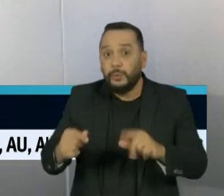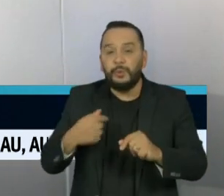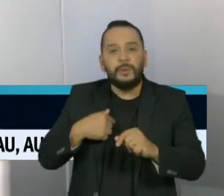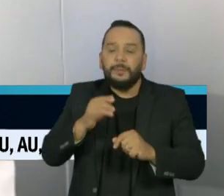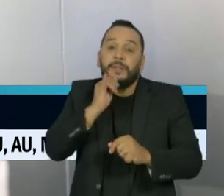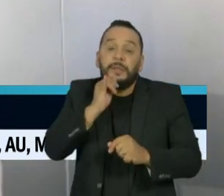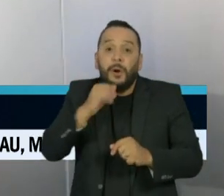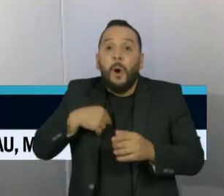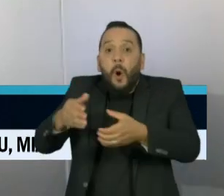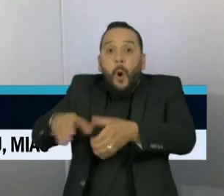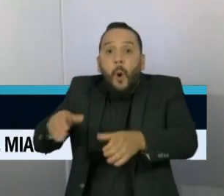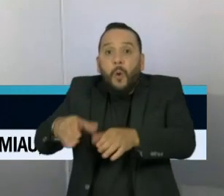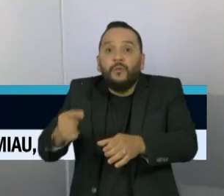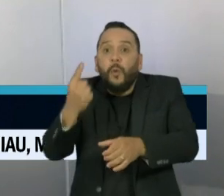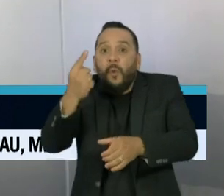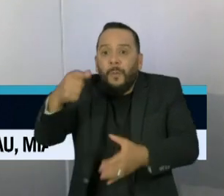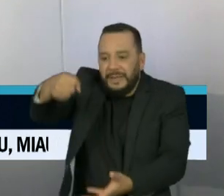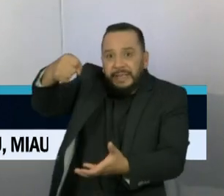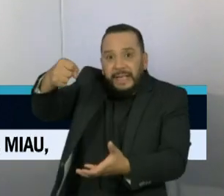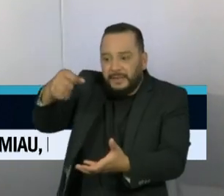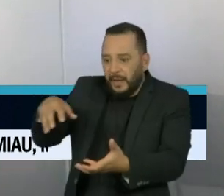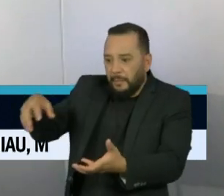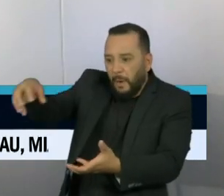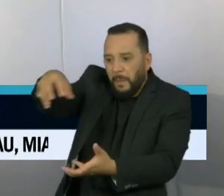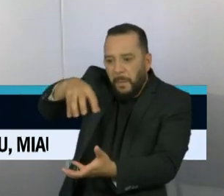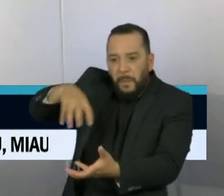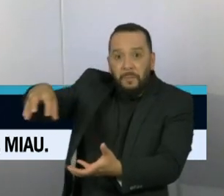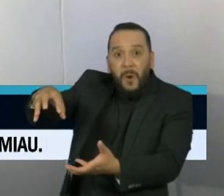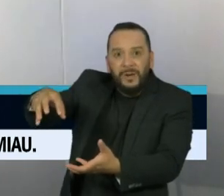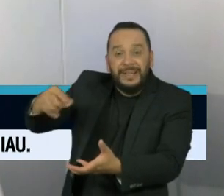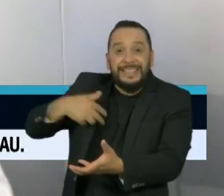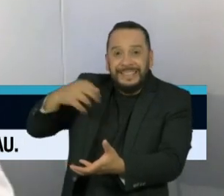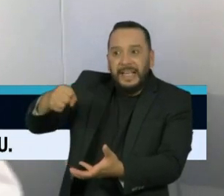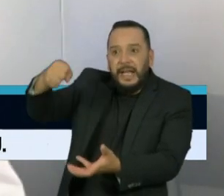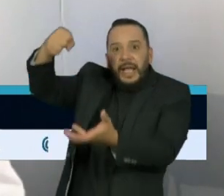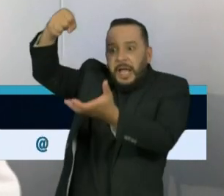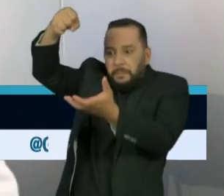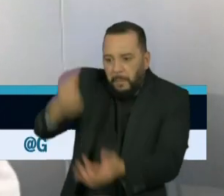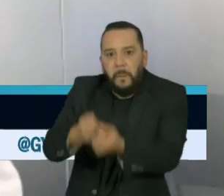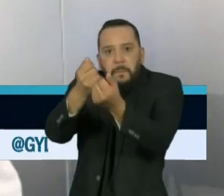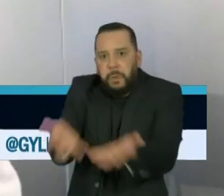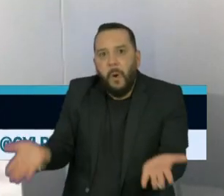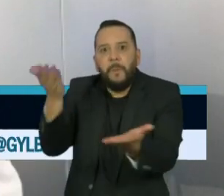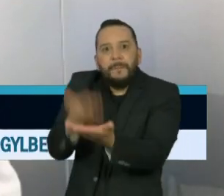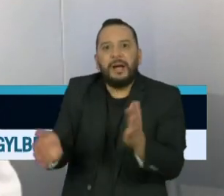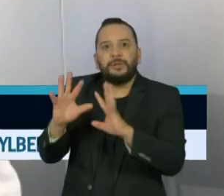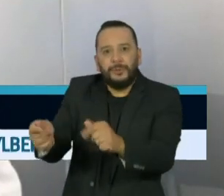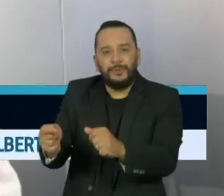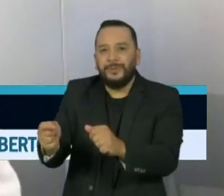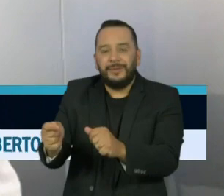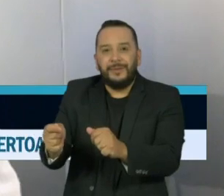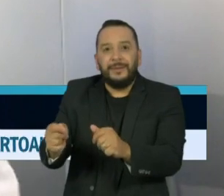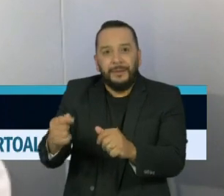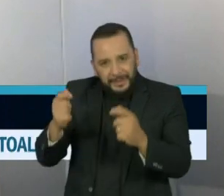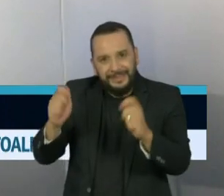de uma única cesta. Se cair a cesta, vai quebrar, não tem ovo. E é muito